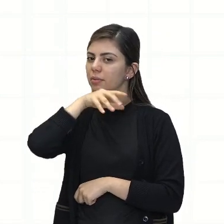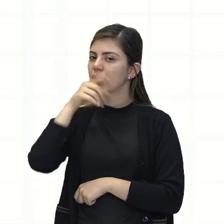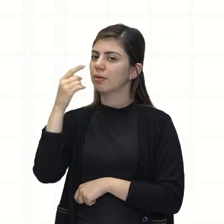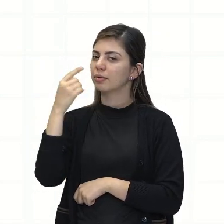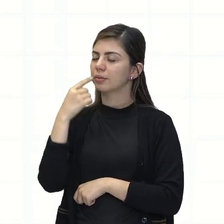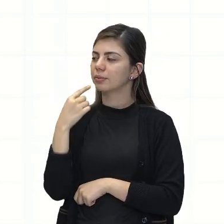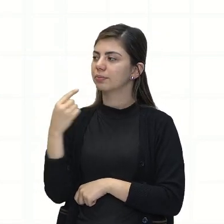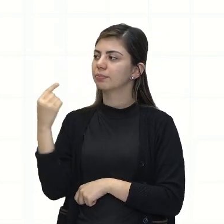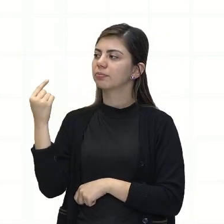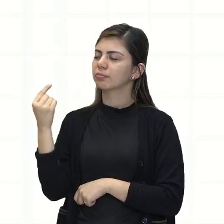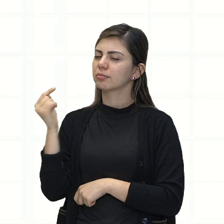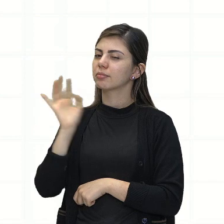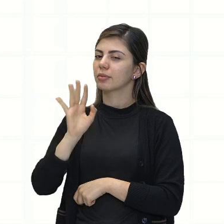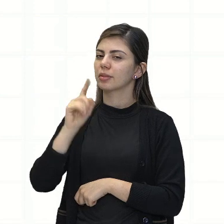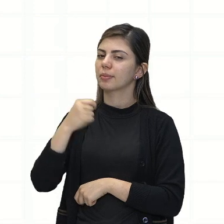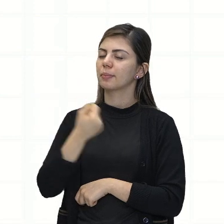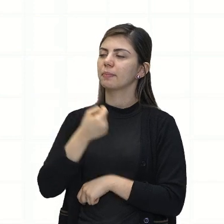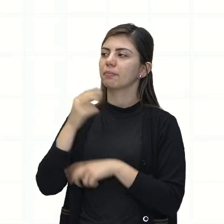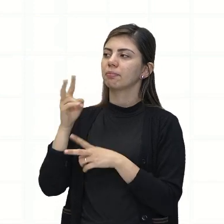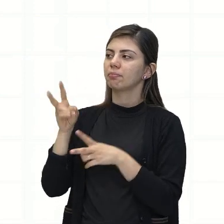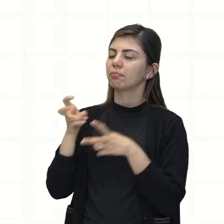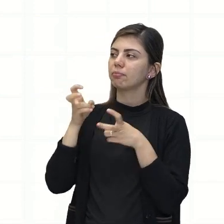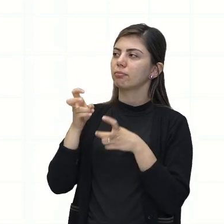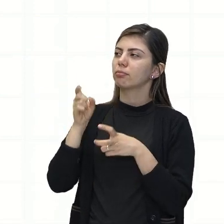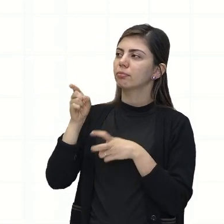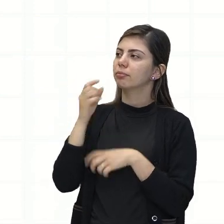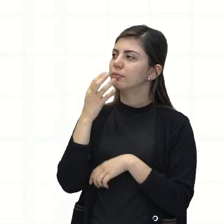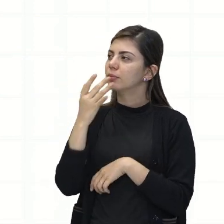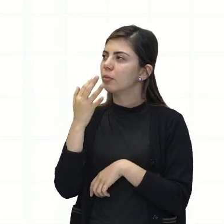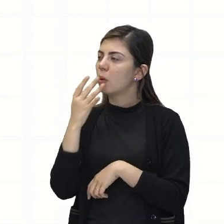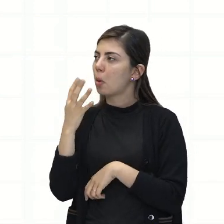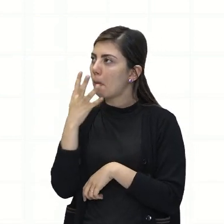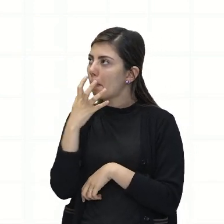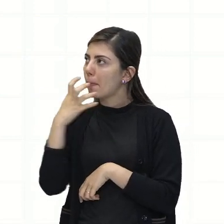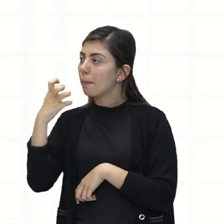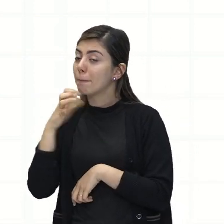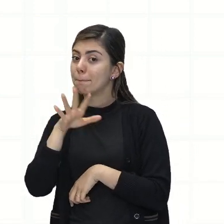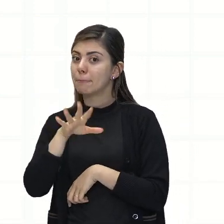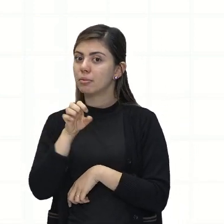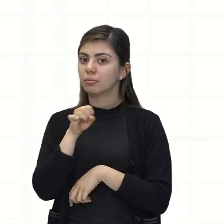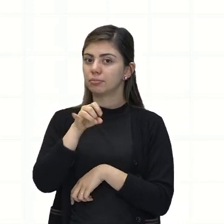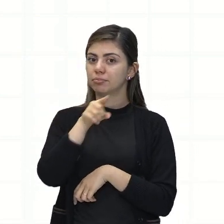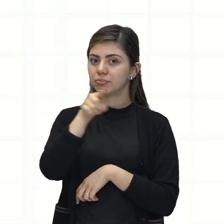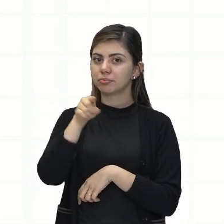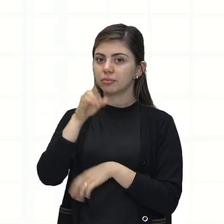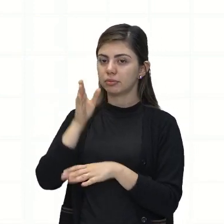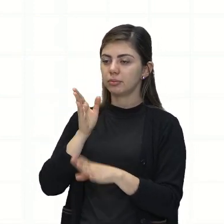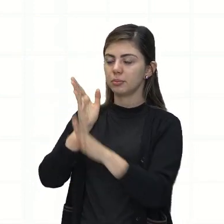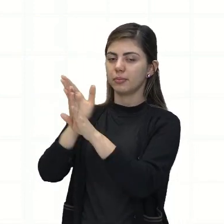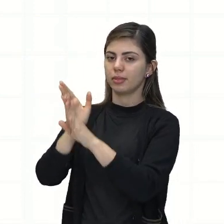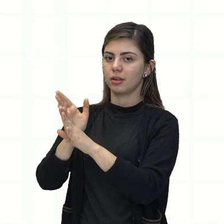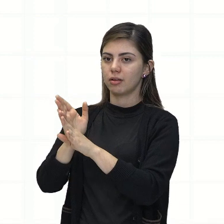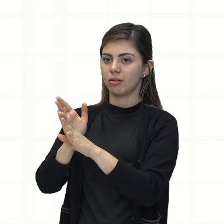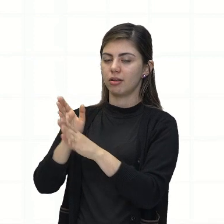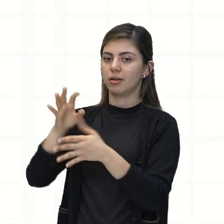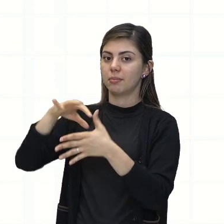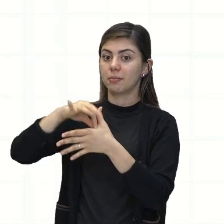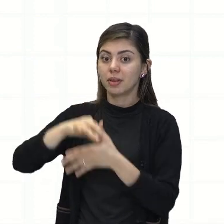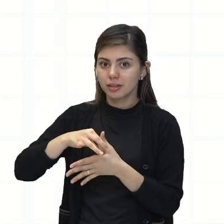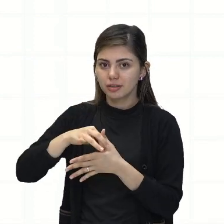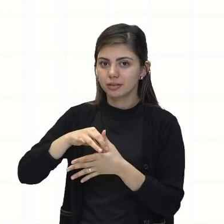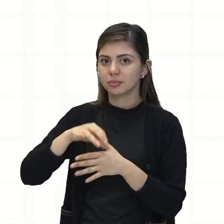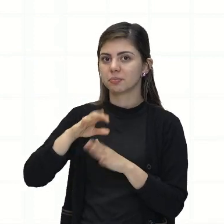que chama a atenção por sua cor, mas se vocês virem algum dia na vida de vocês um desse,